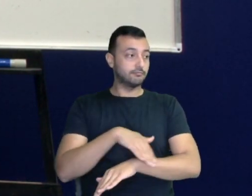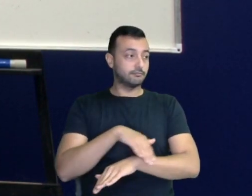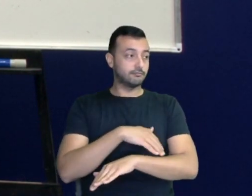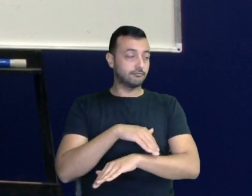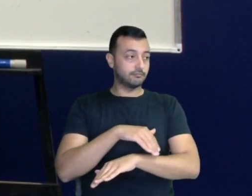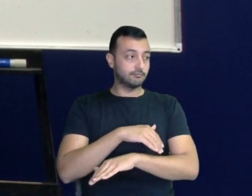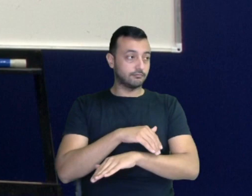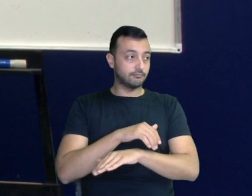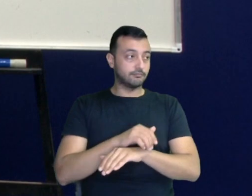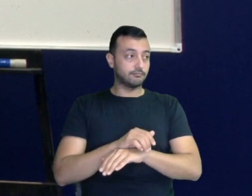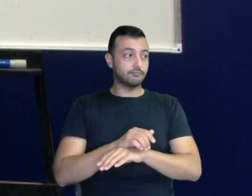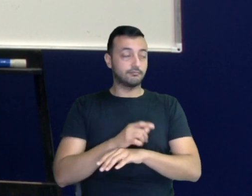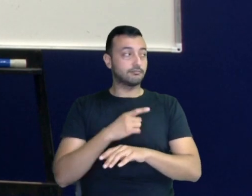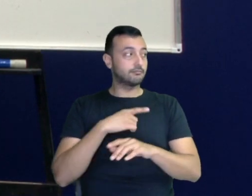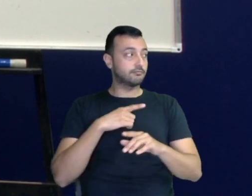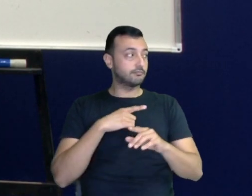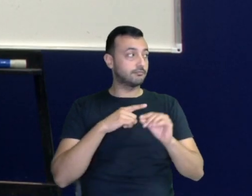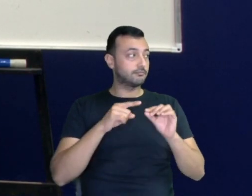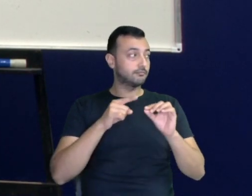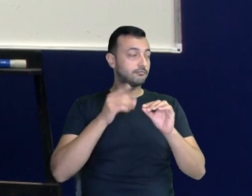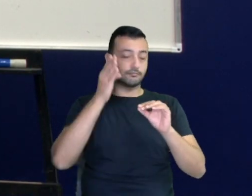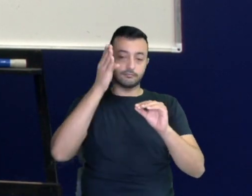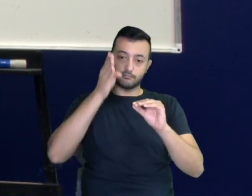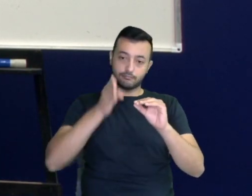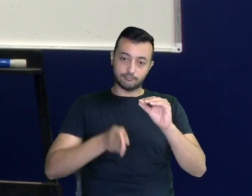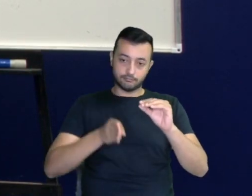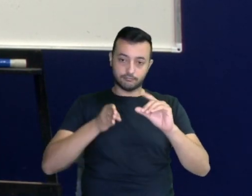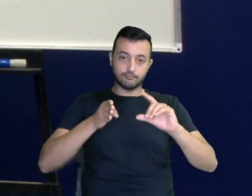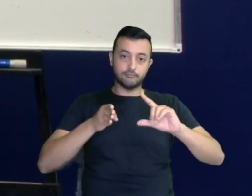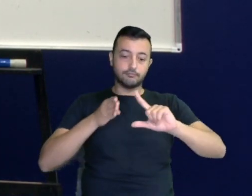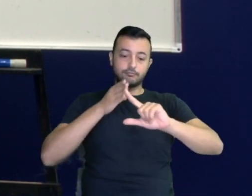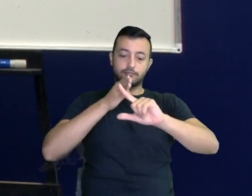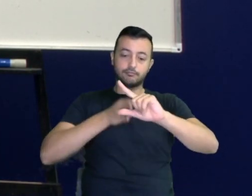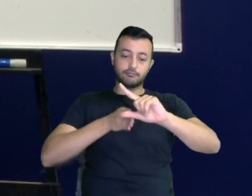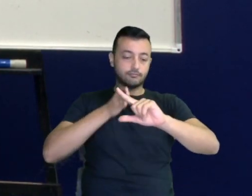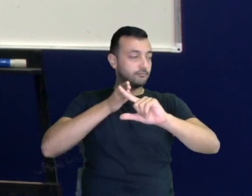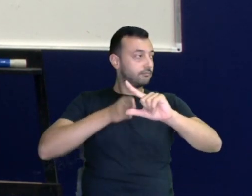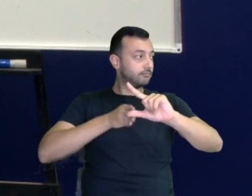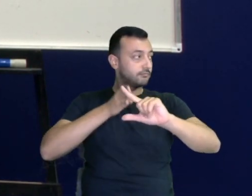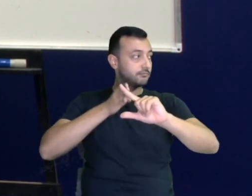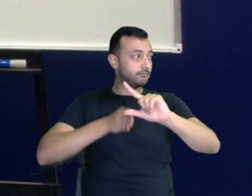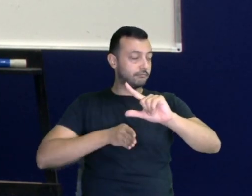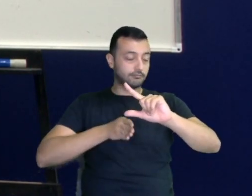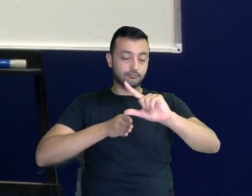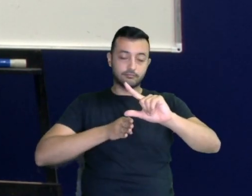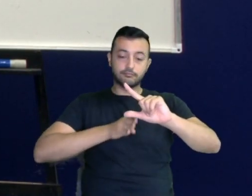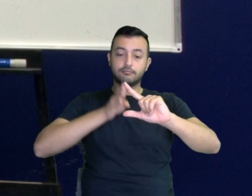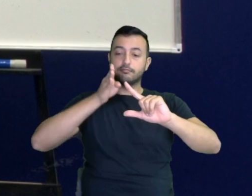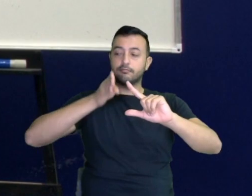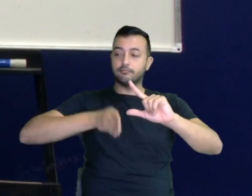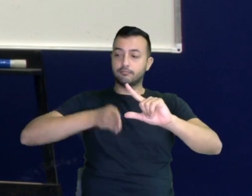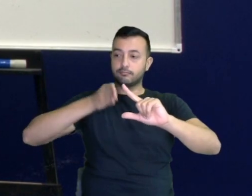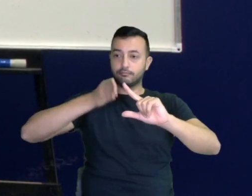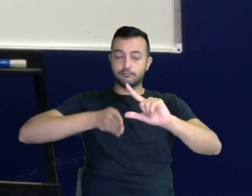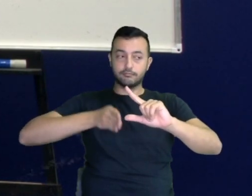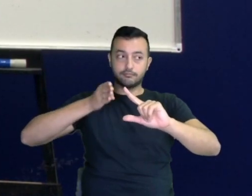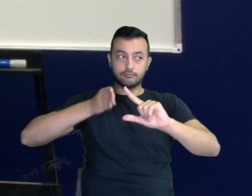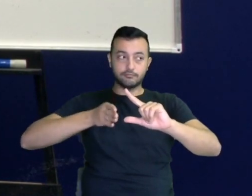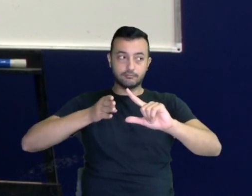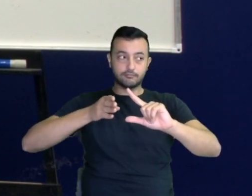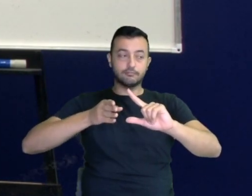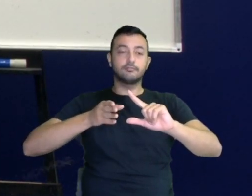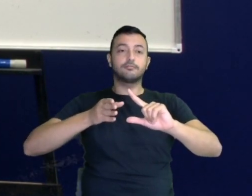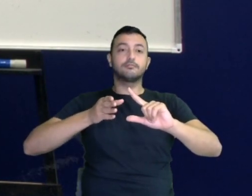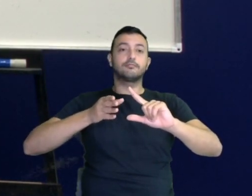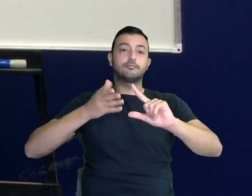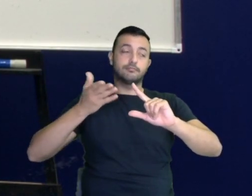ela vem assim, perpendicularmente, né? Tem uma rua aqui e tem outra mais na frente. Aí,